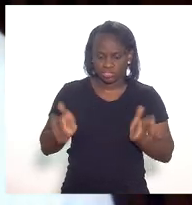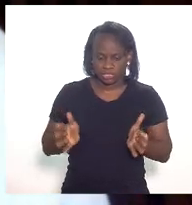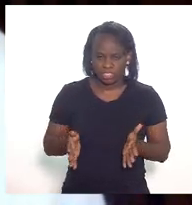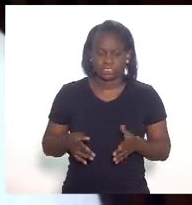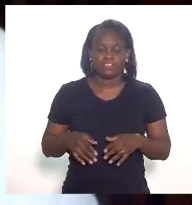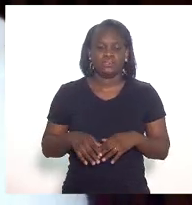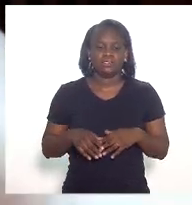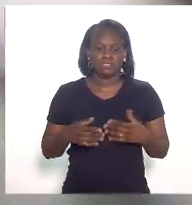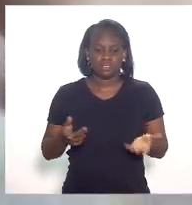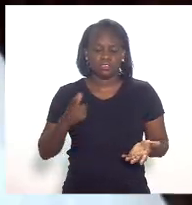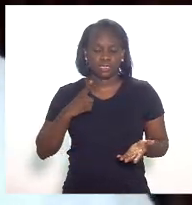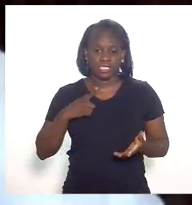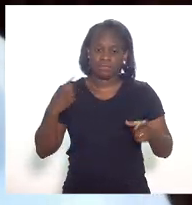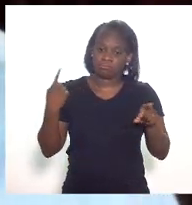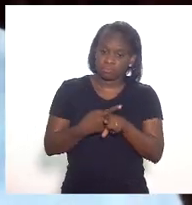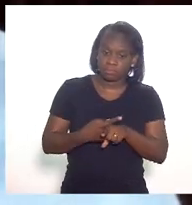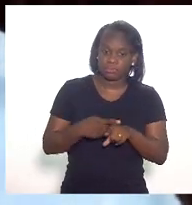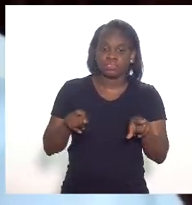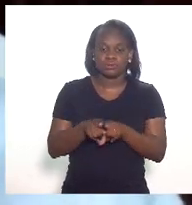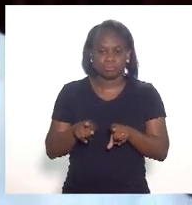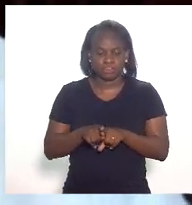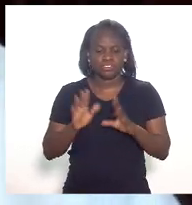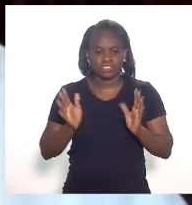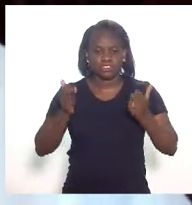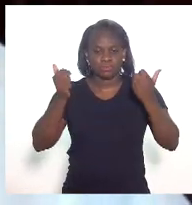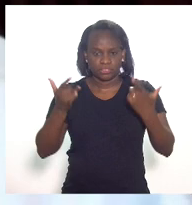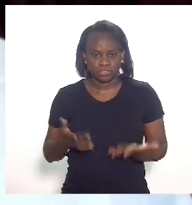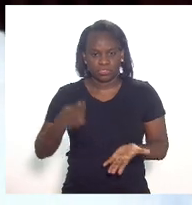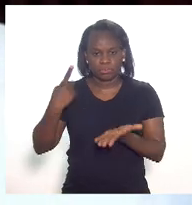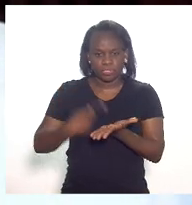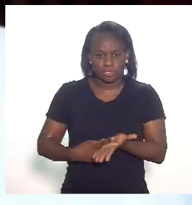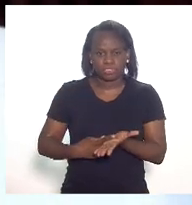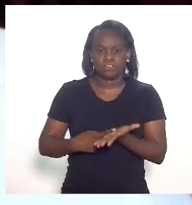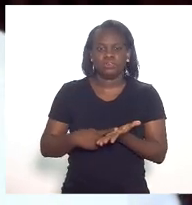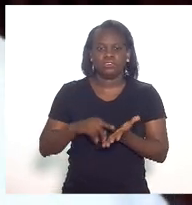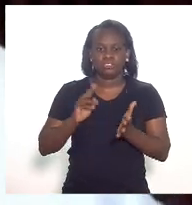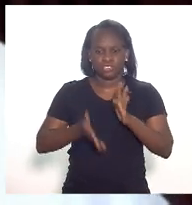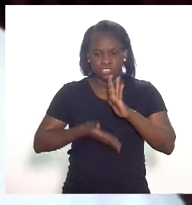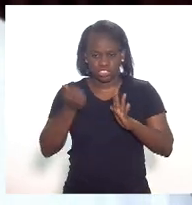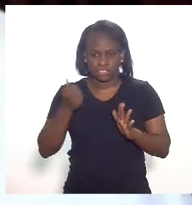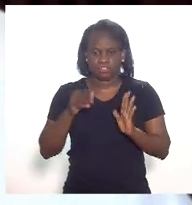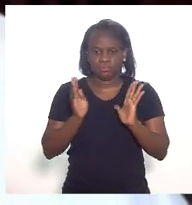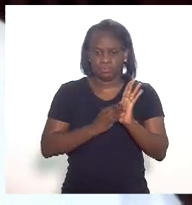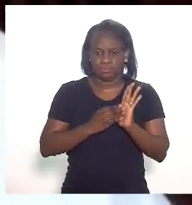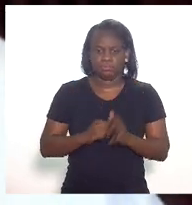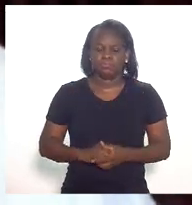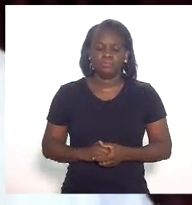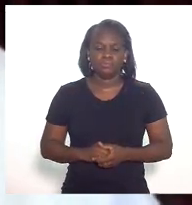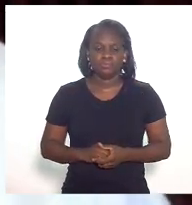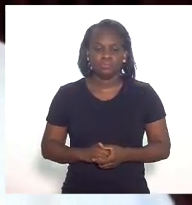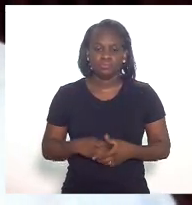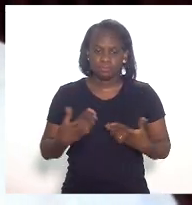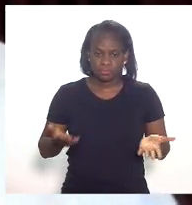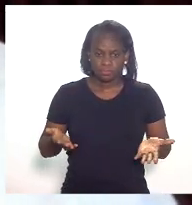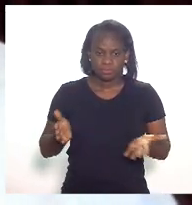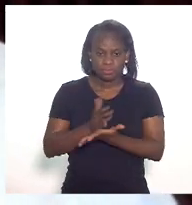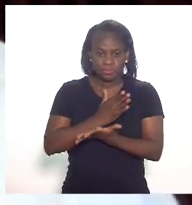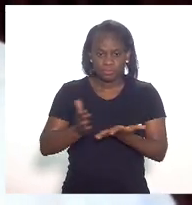e caso haja divergência, como também já combinado, nós retiraremos de pauta. Então, alguém que